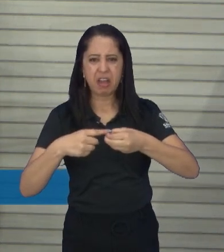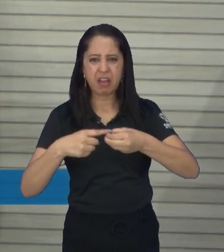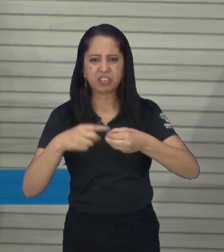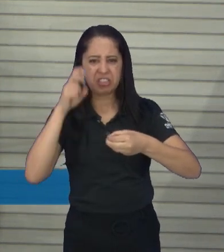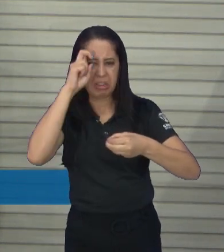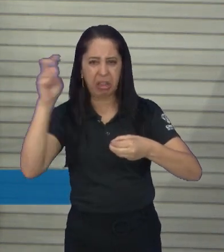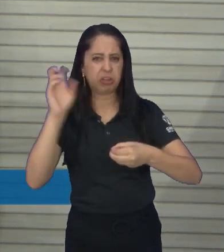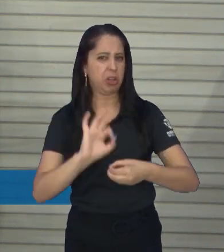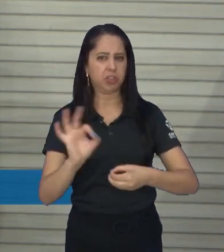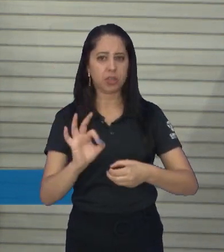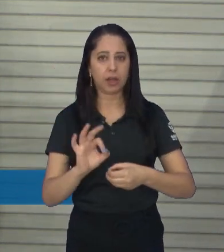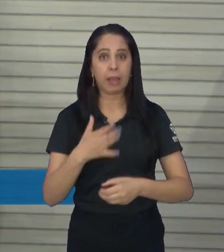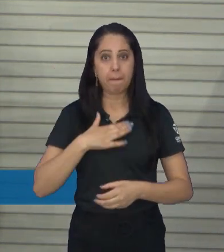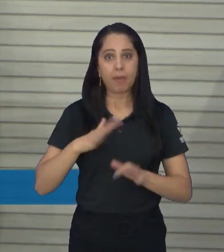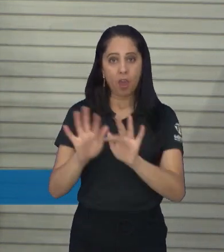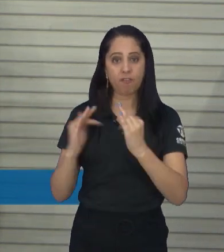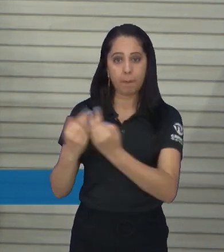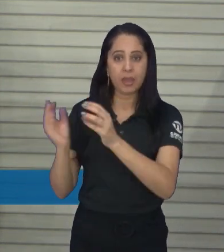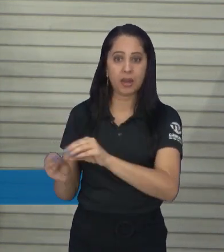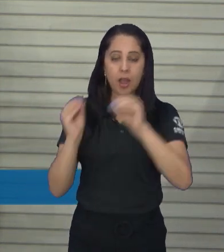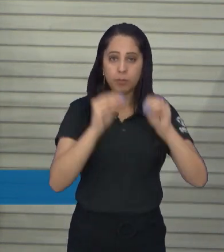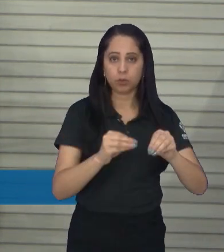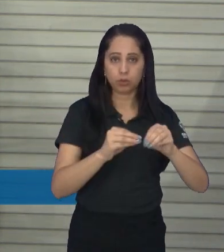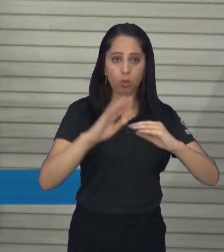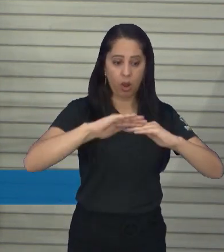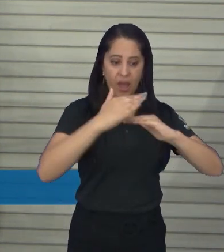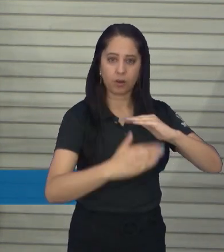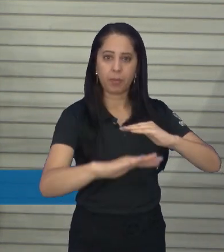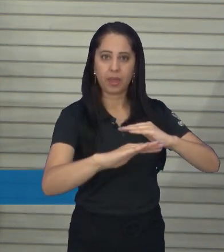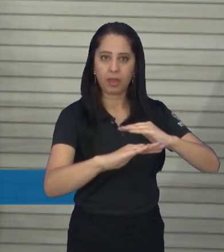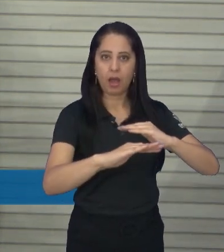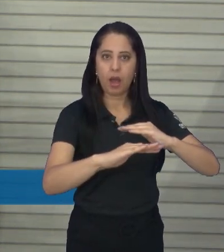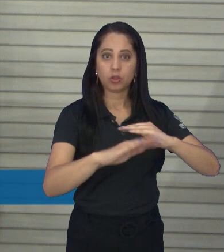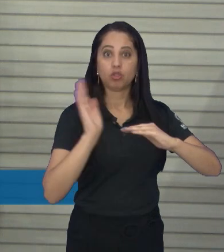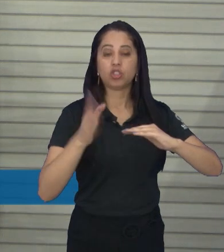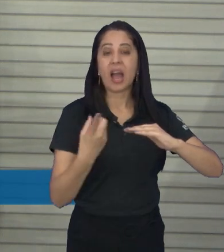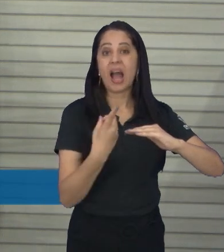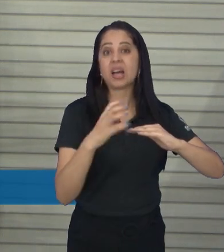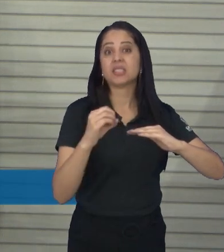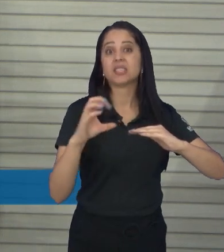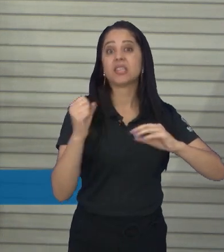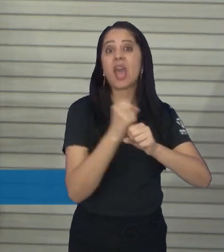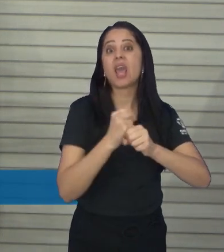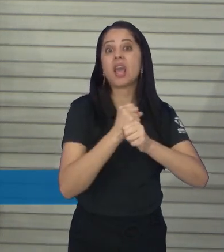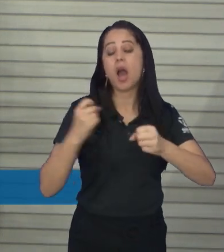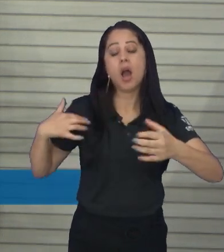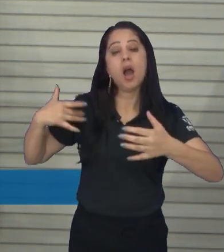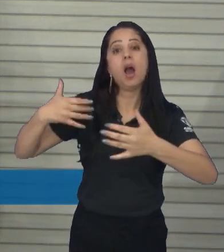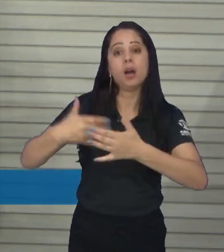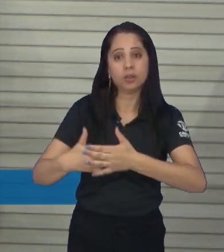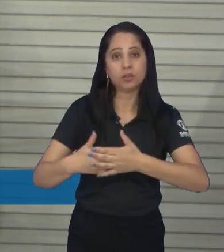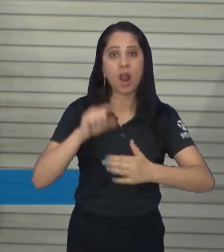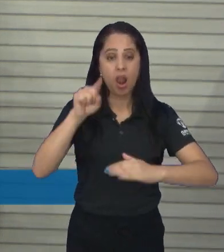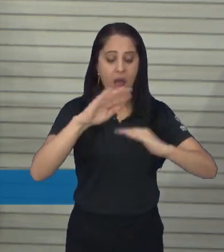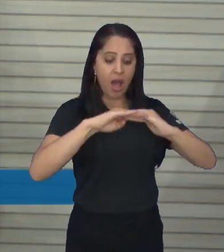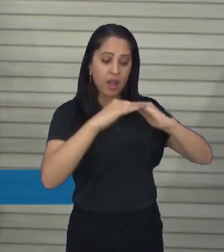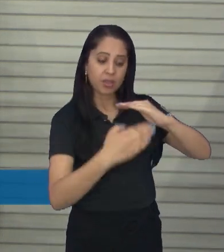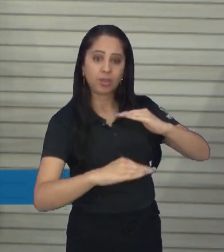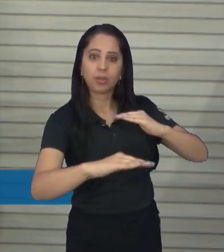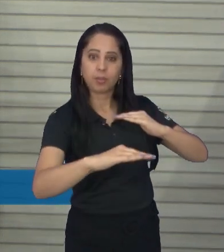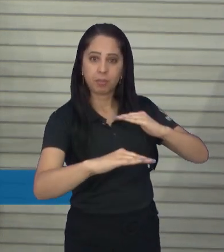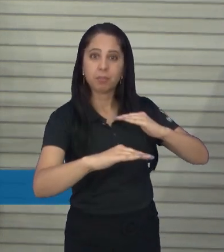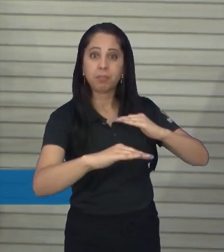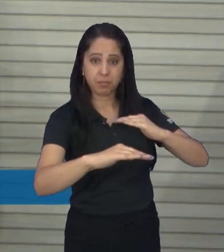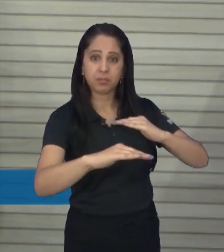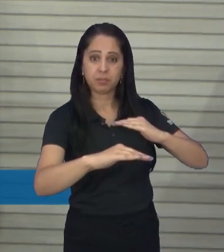1930 já vai fazer 100 anos e isso porque tem família de desde 1920 lá no banhado ainda o banhado ele só